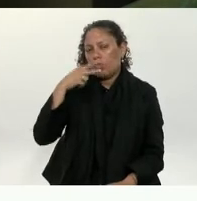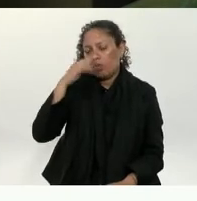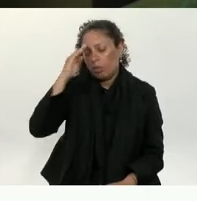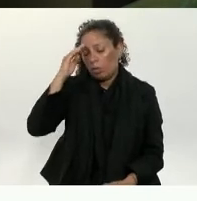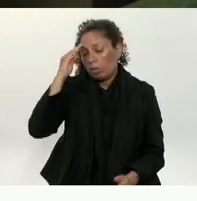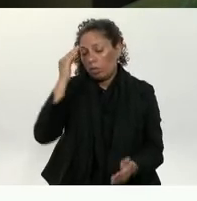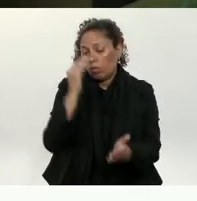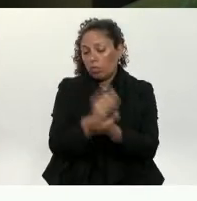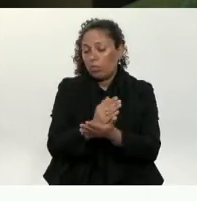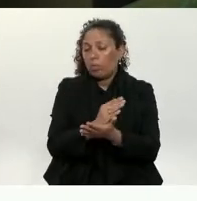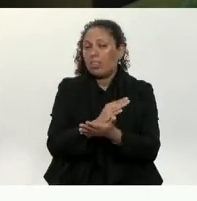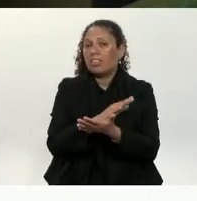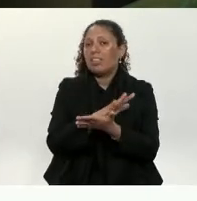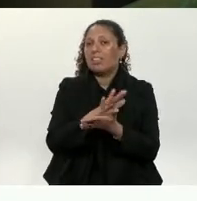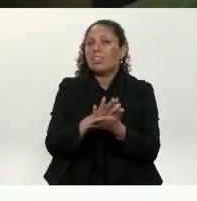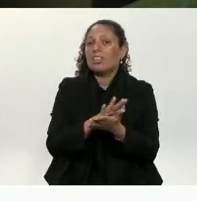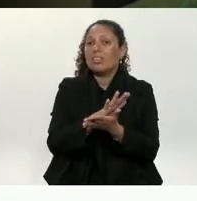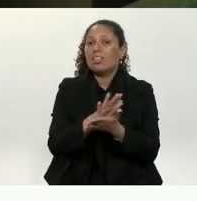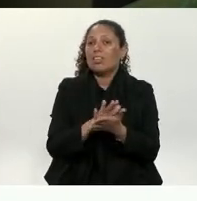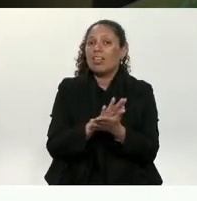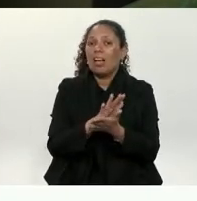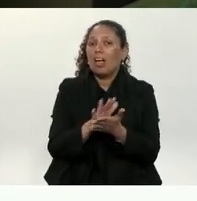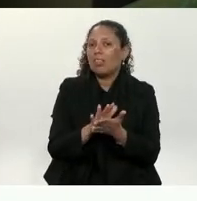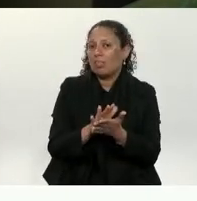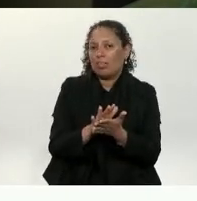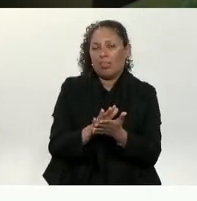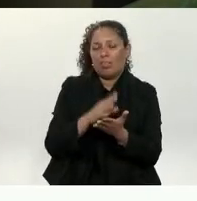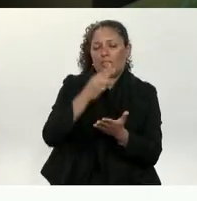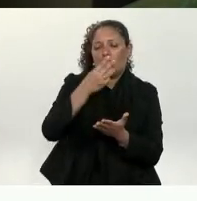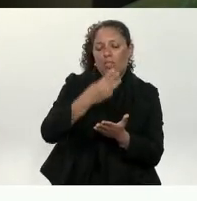sua plenitude nem esse percentual de